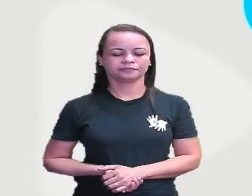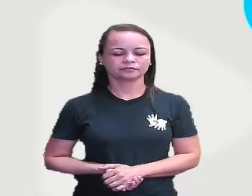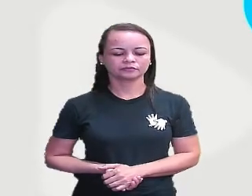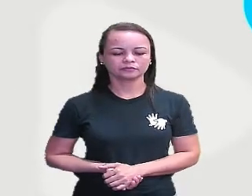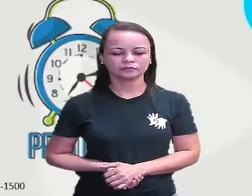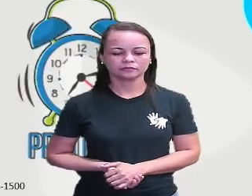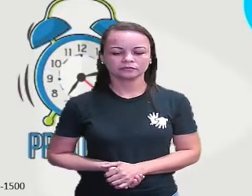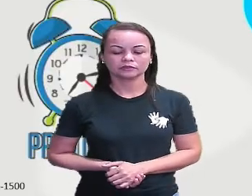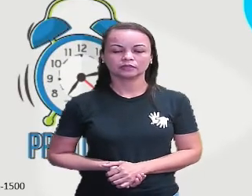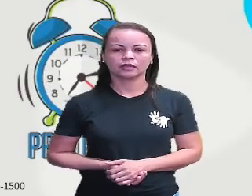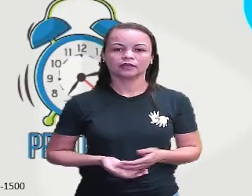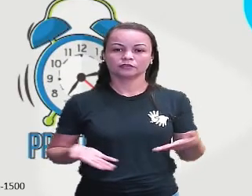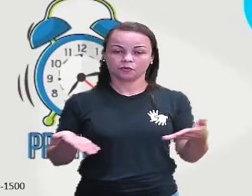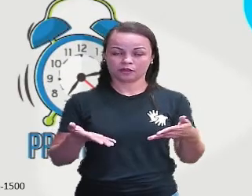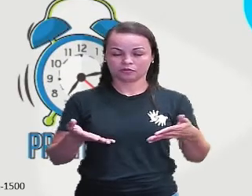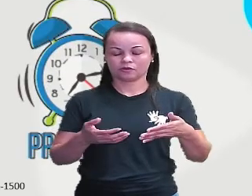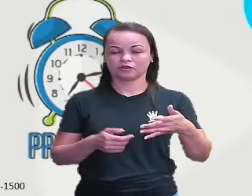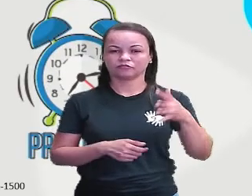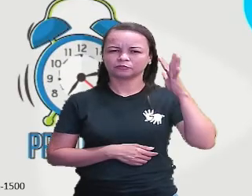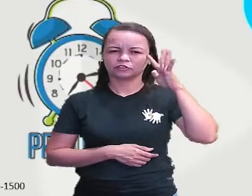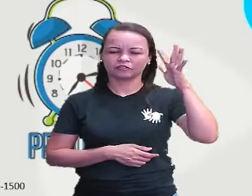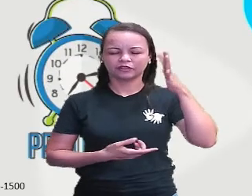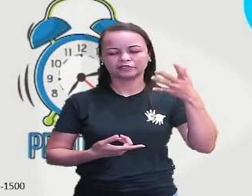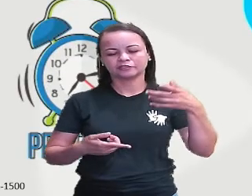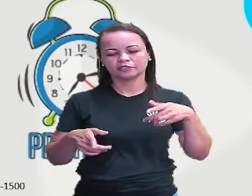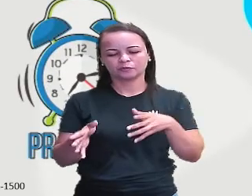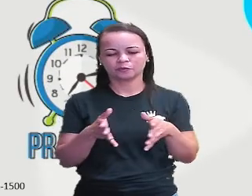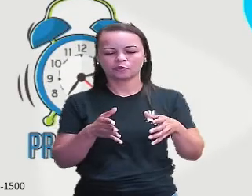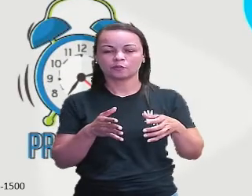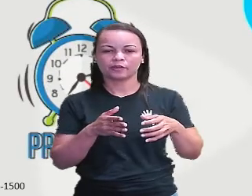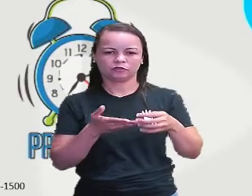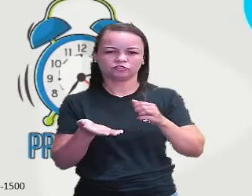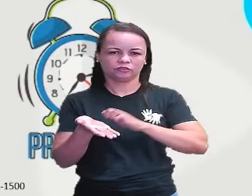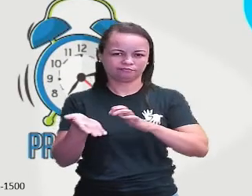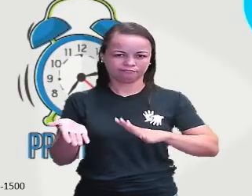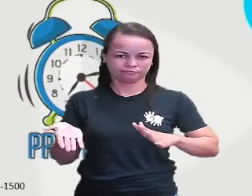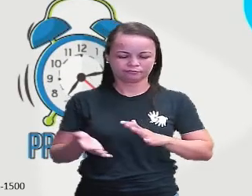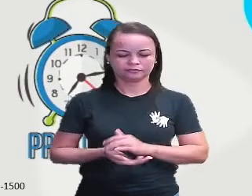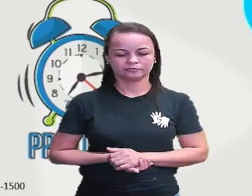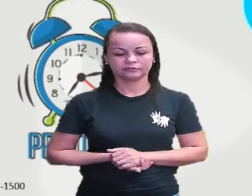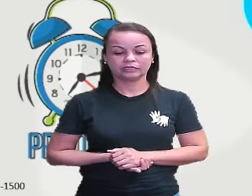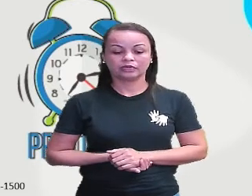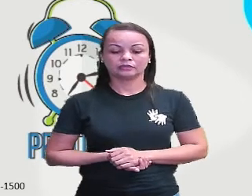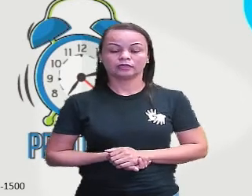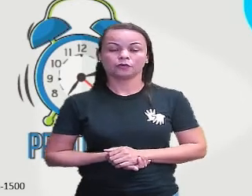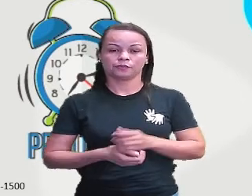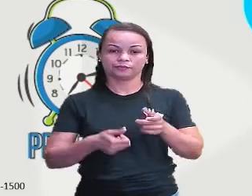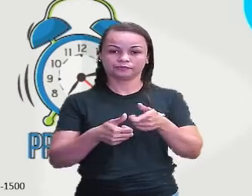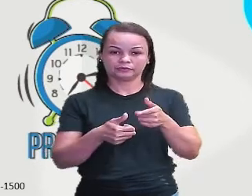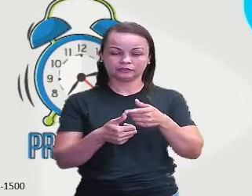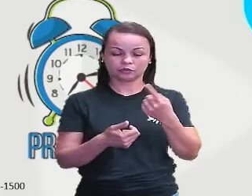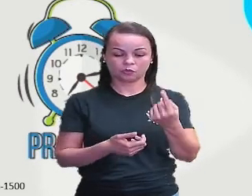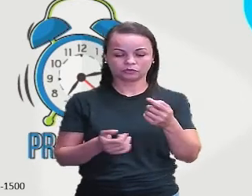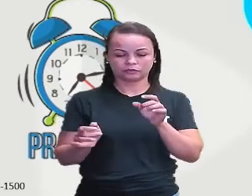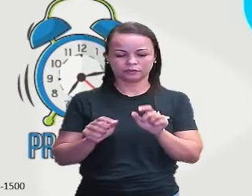Então vamos agora refletir um pouquinho aqui por meio de questões, tá bom? Então a questão 1 traz: são